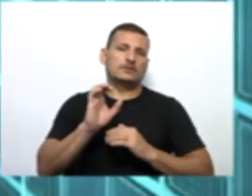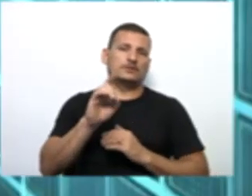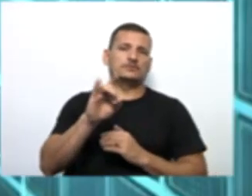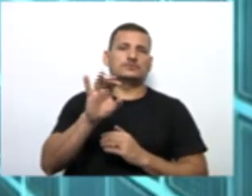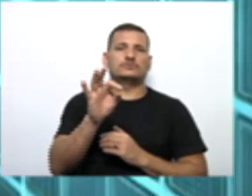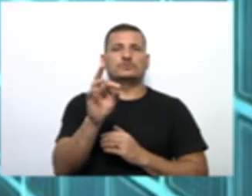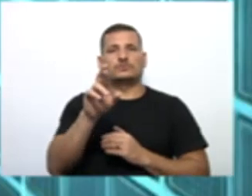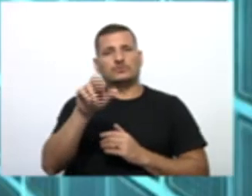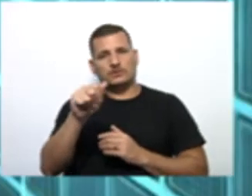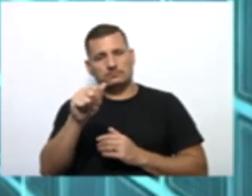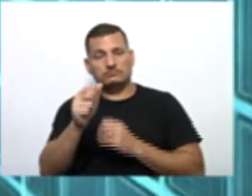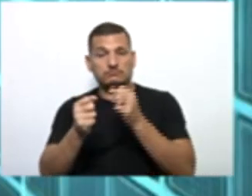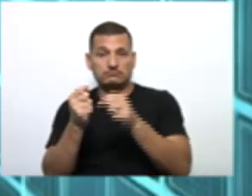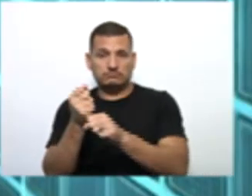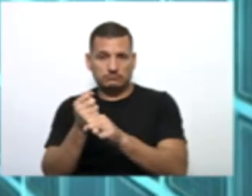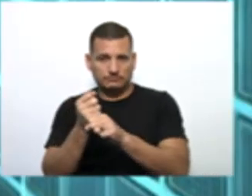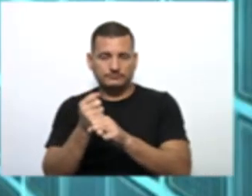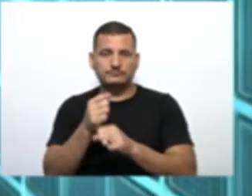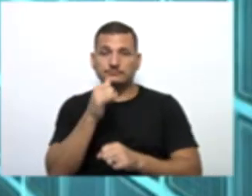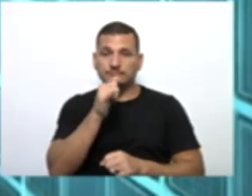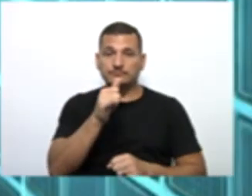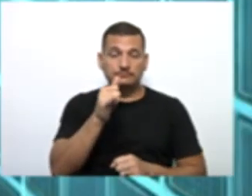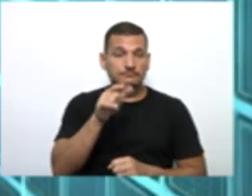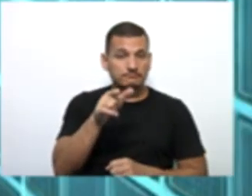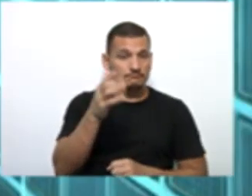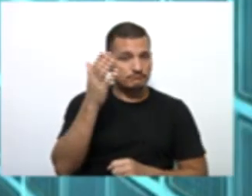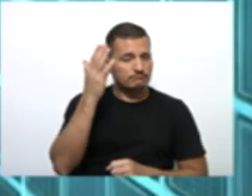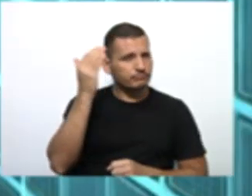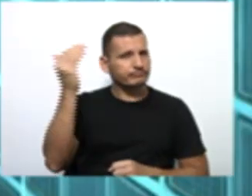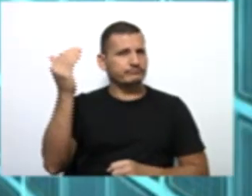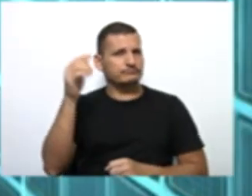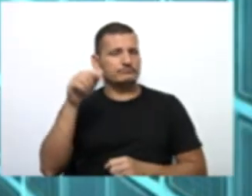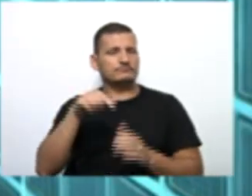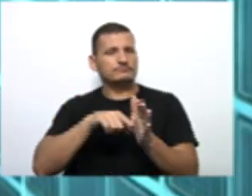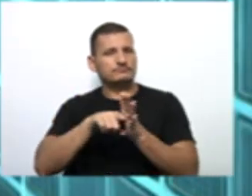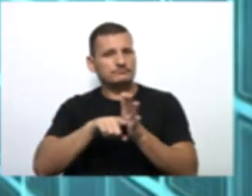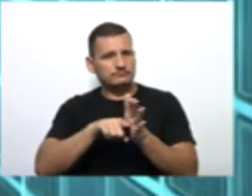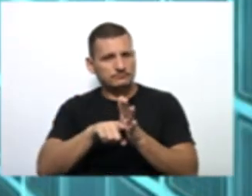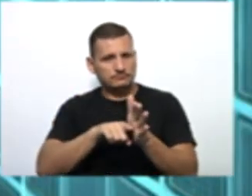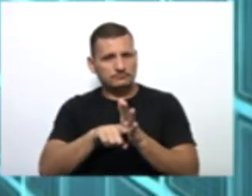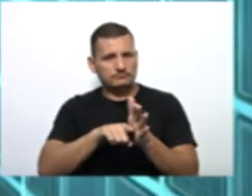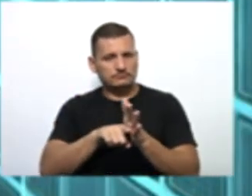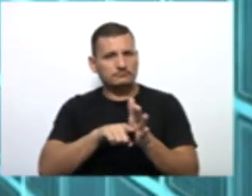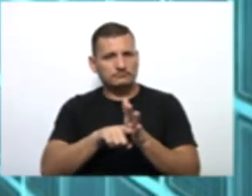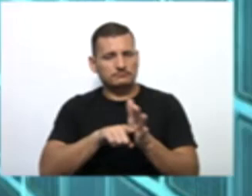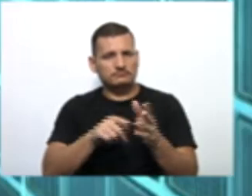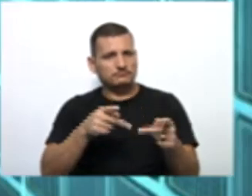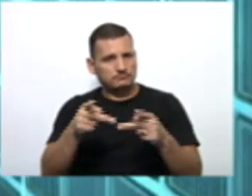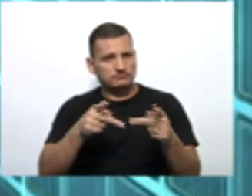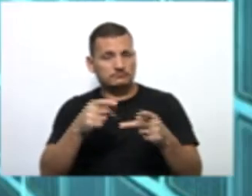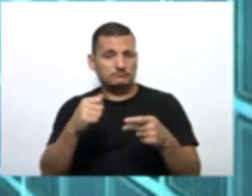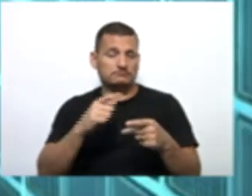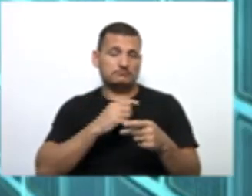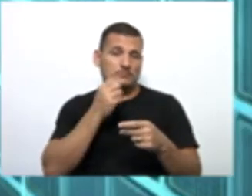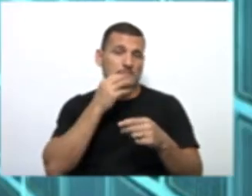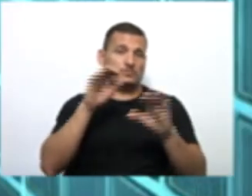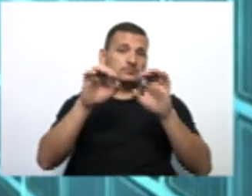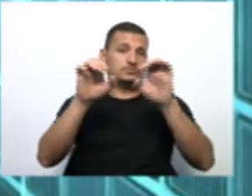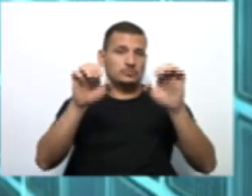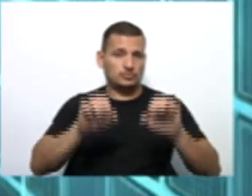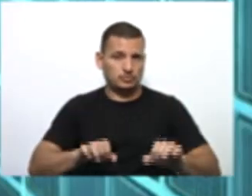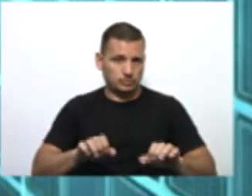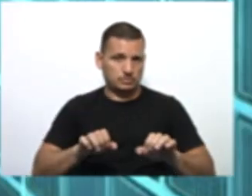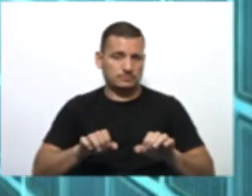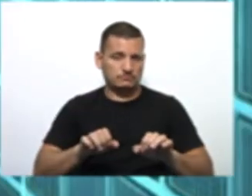sucesso no projeto de pesquisa, é preciso se ater a cada detalhe da estrutura. e assim ter um bom desempenho no final